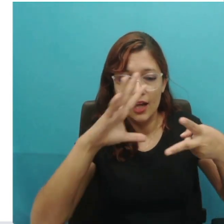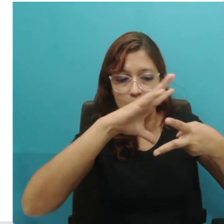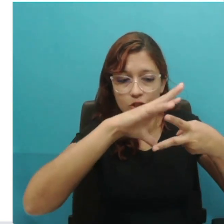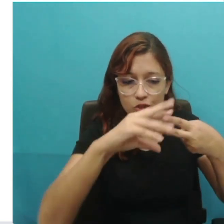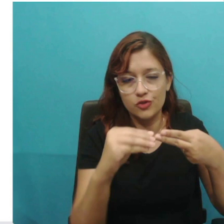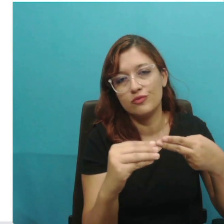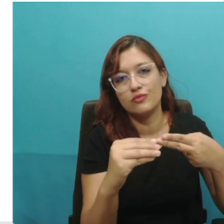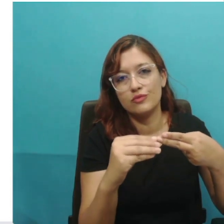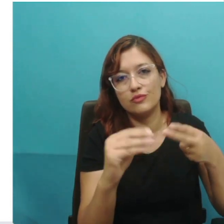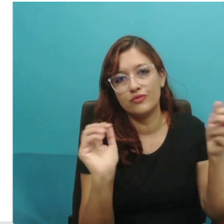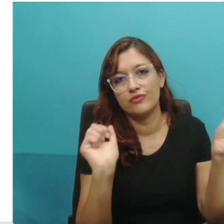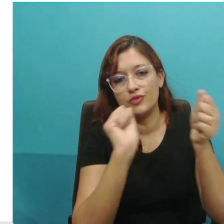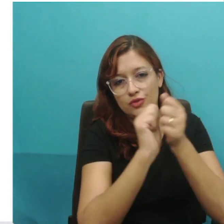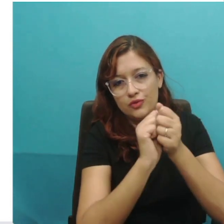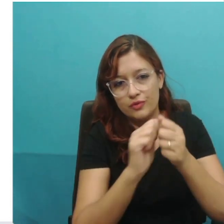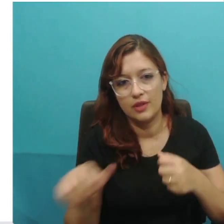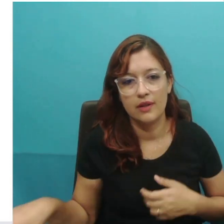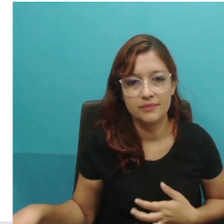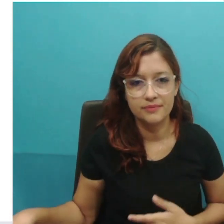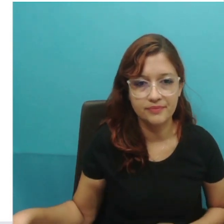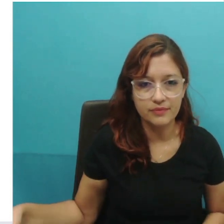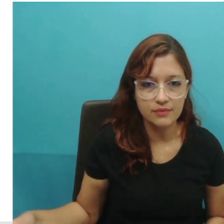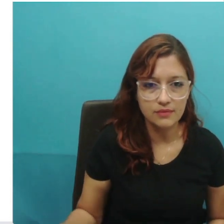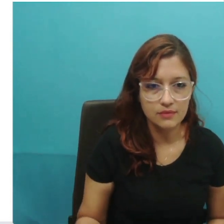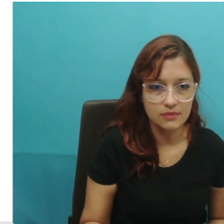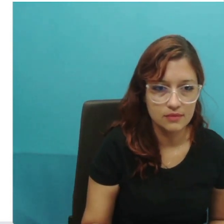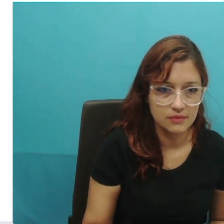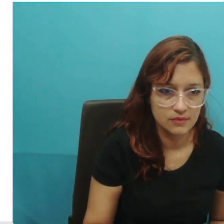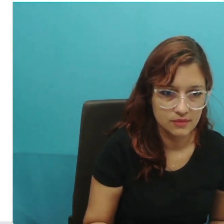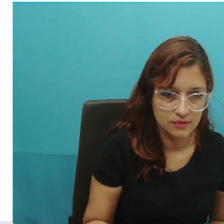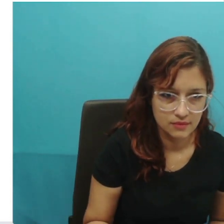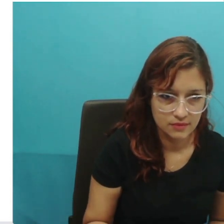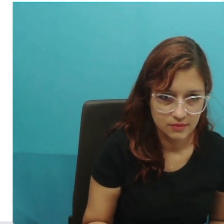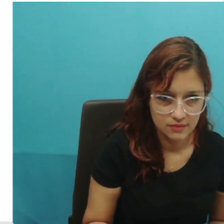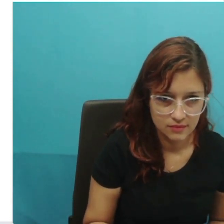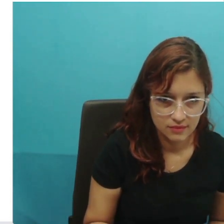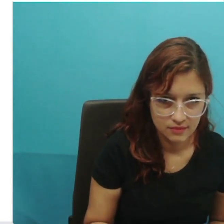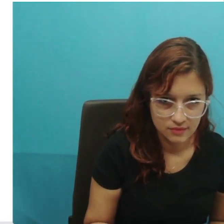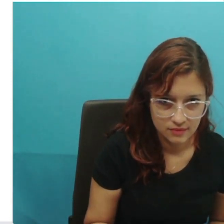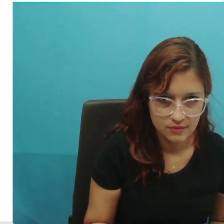Mas aí eu junto essas informações.